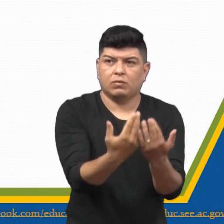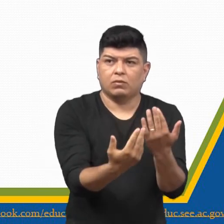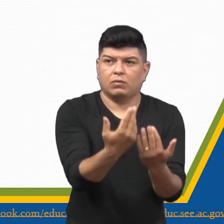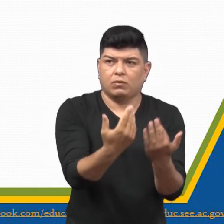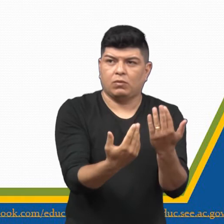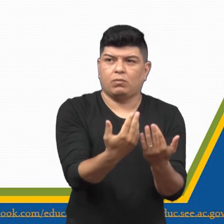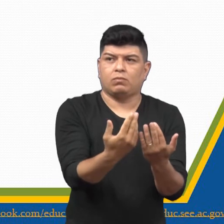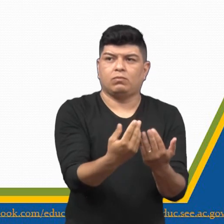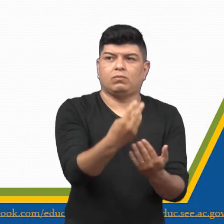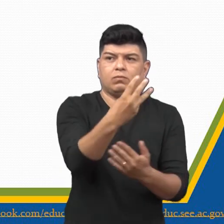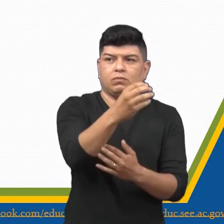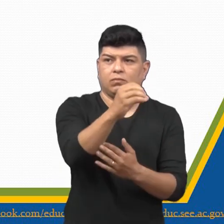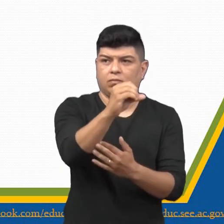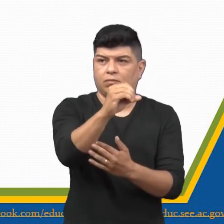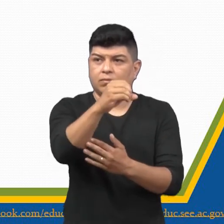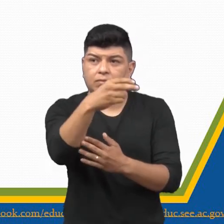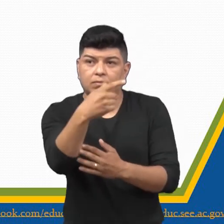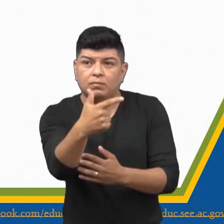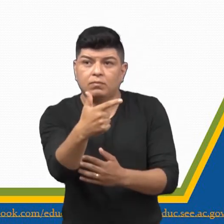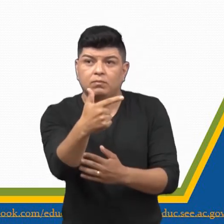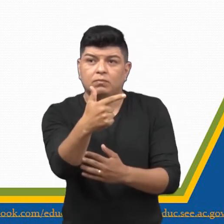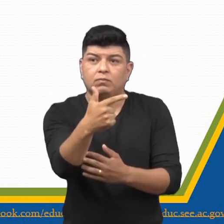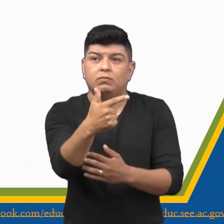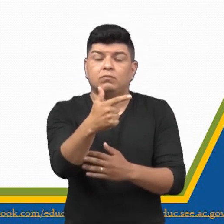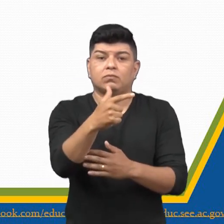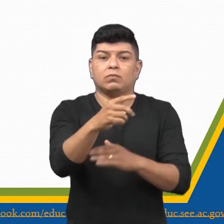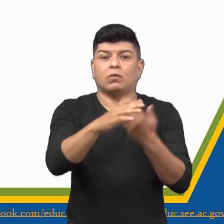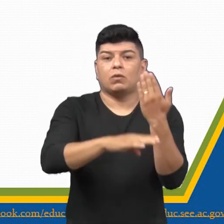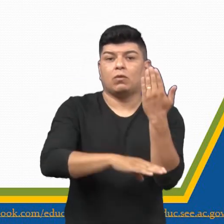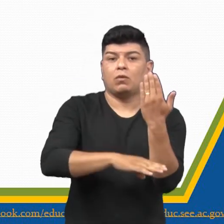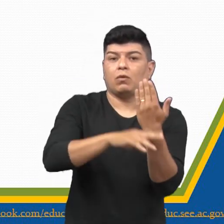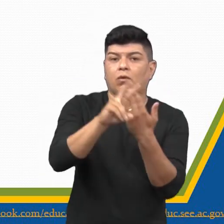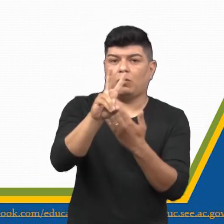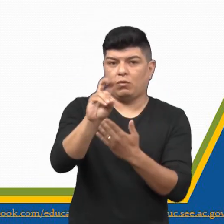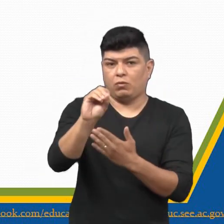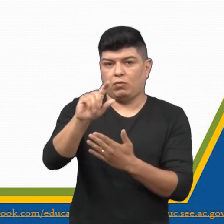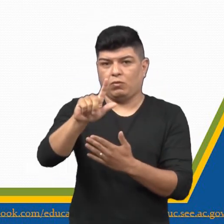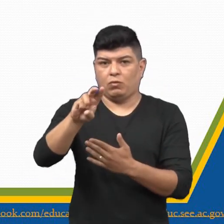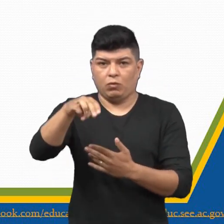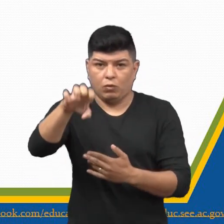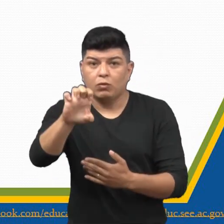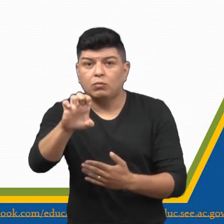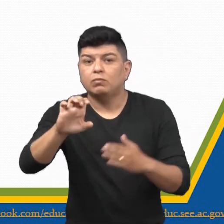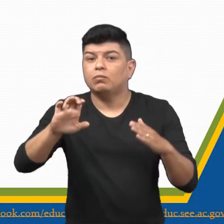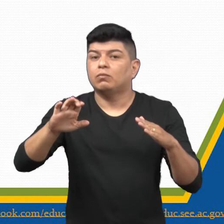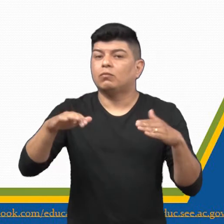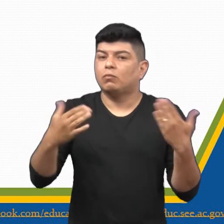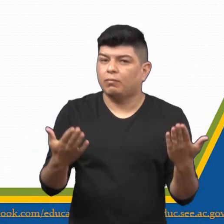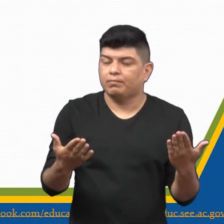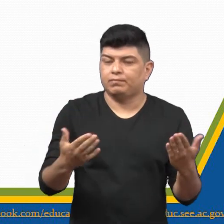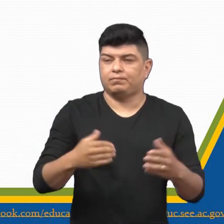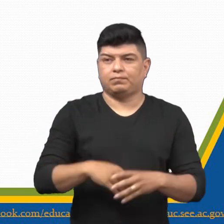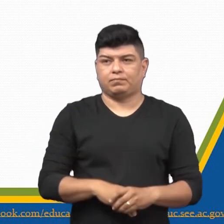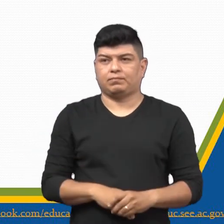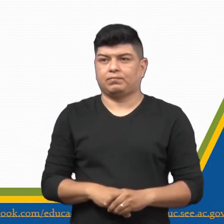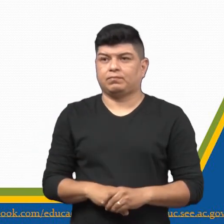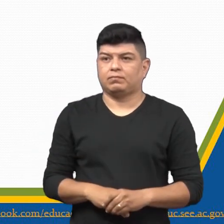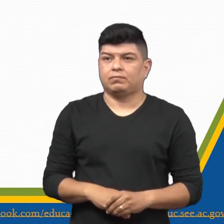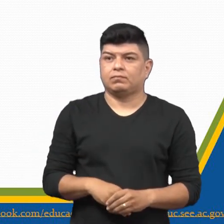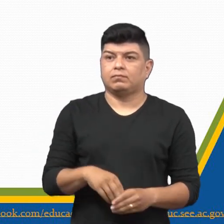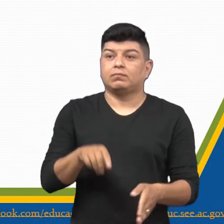constante, seu volume será de quanto? Então veja, nós temos aí as alternativas.